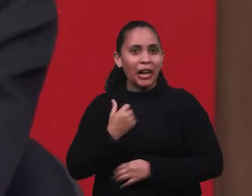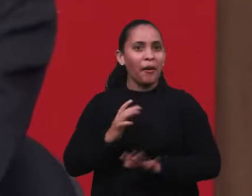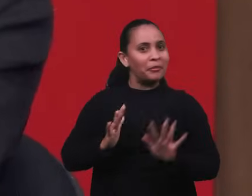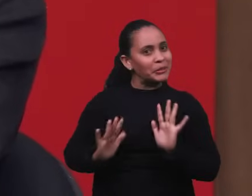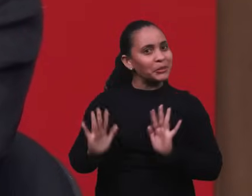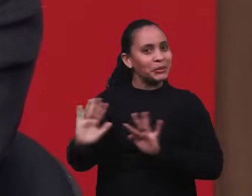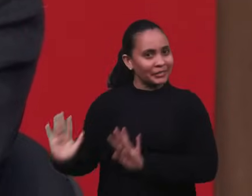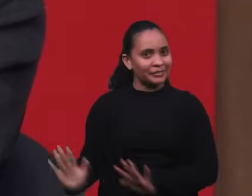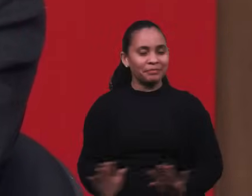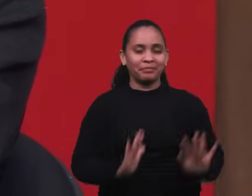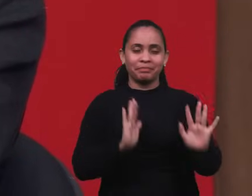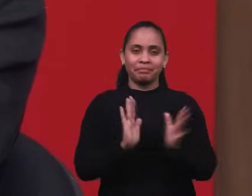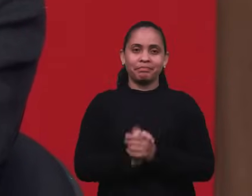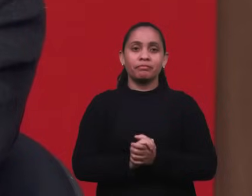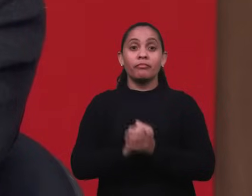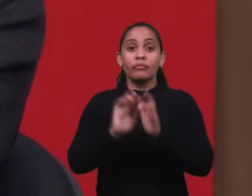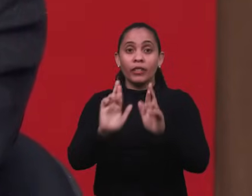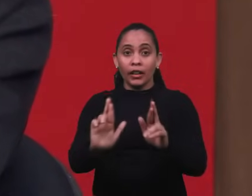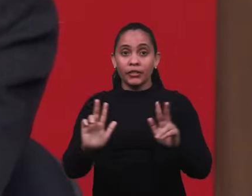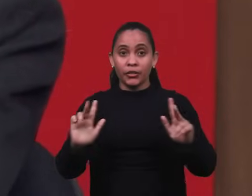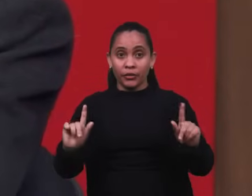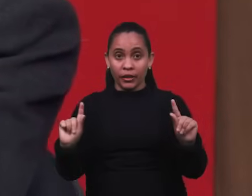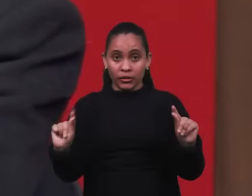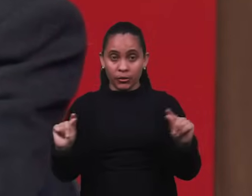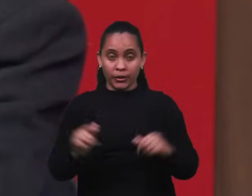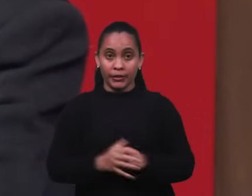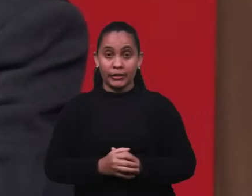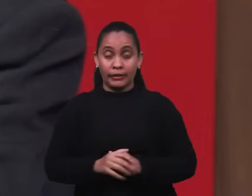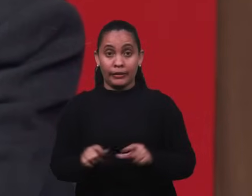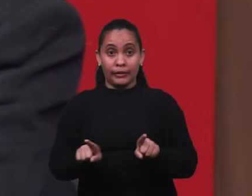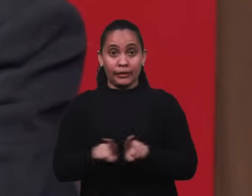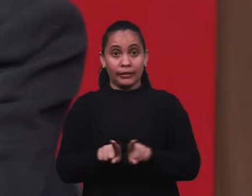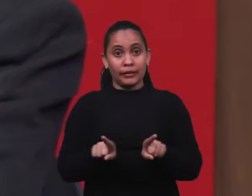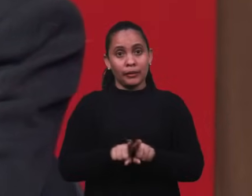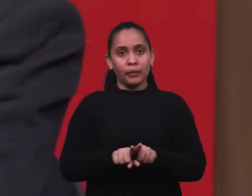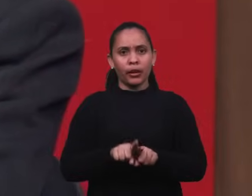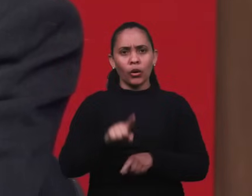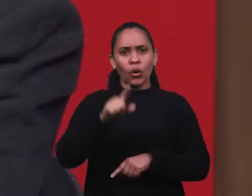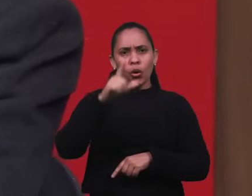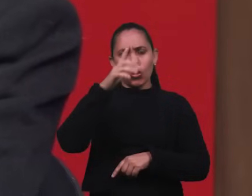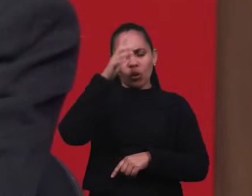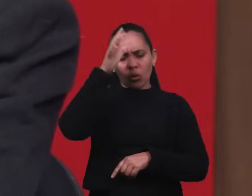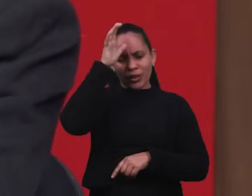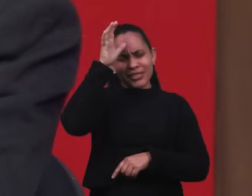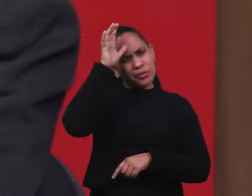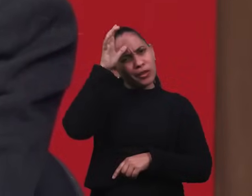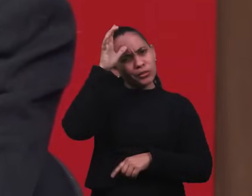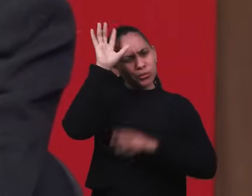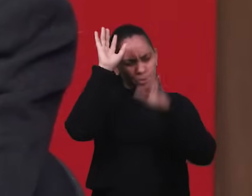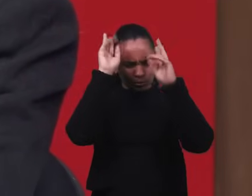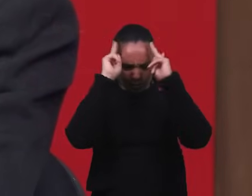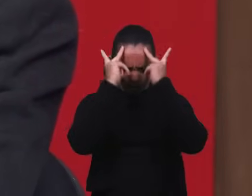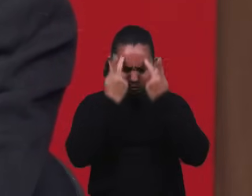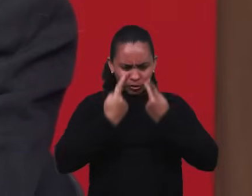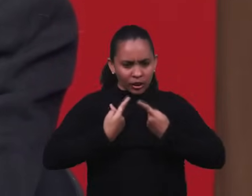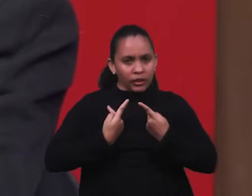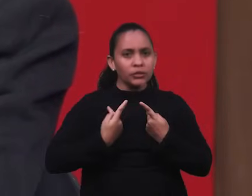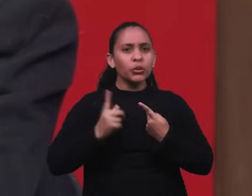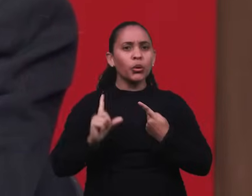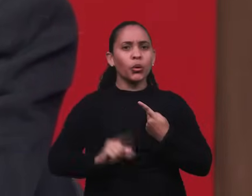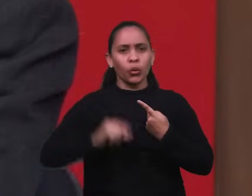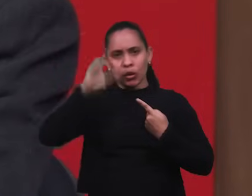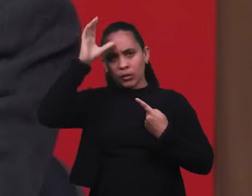essa diferença da ciência, do conhecimento humano, com essa ciência de Deus, eu acho